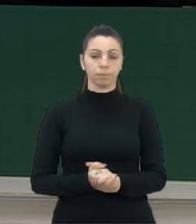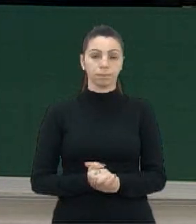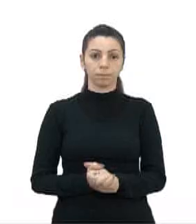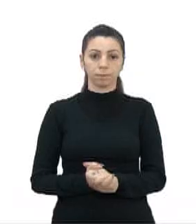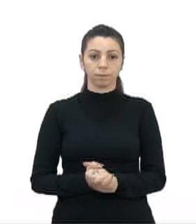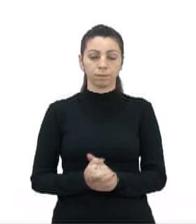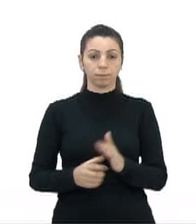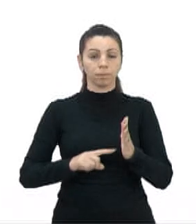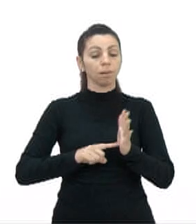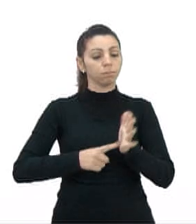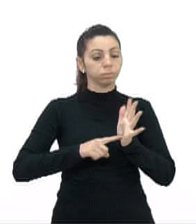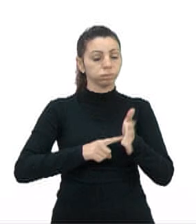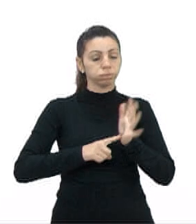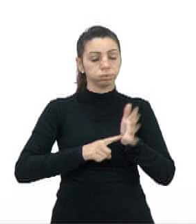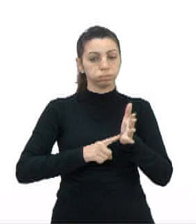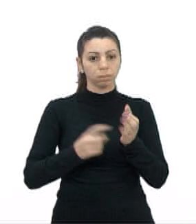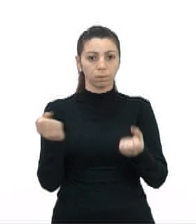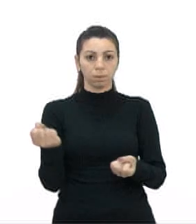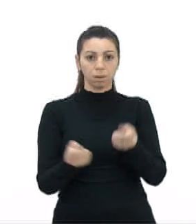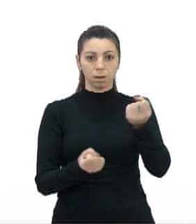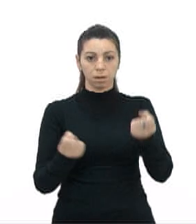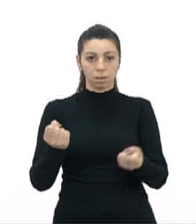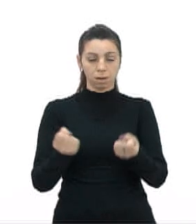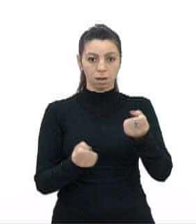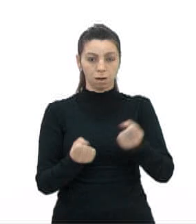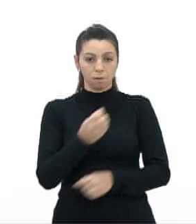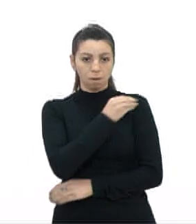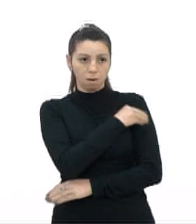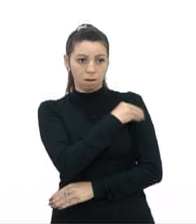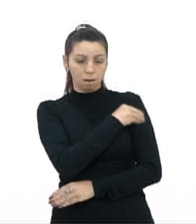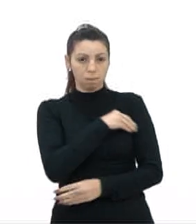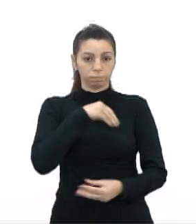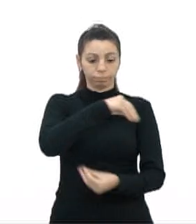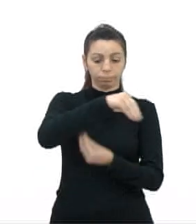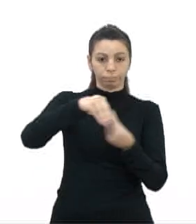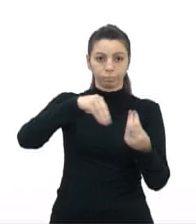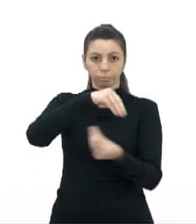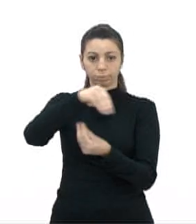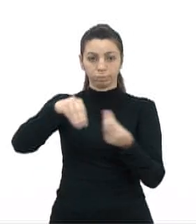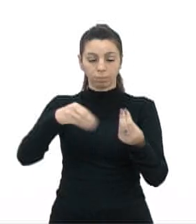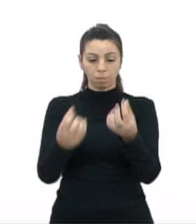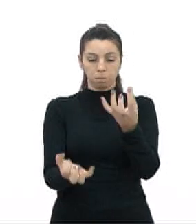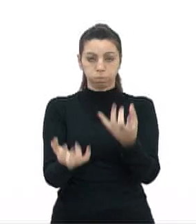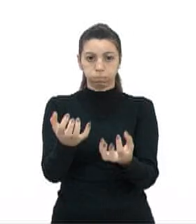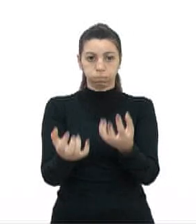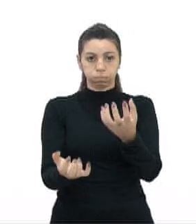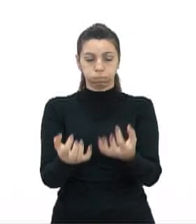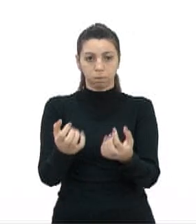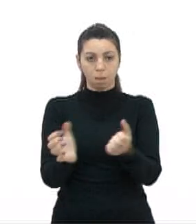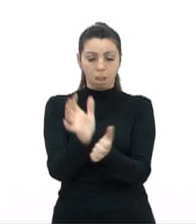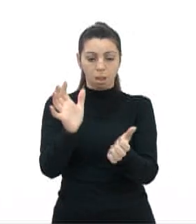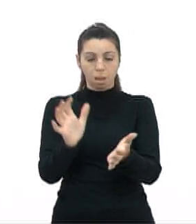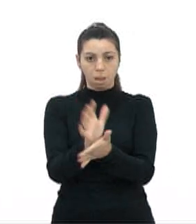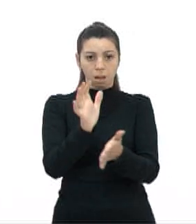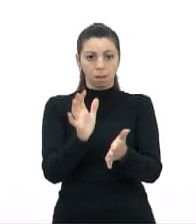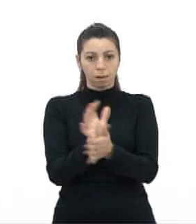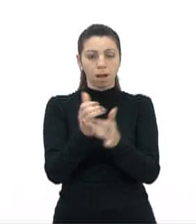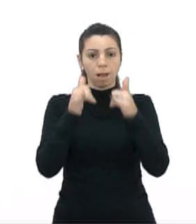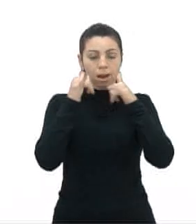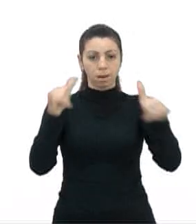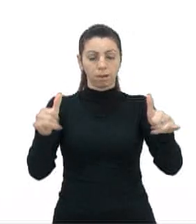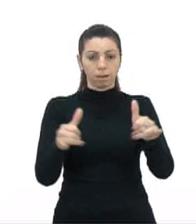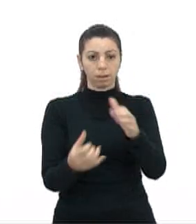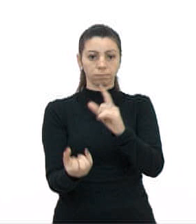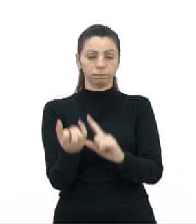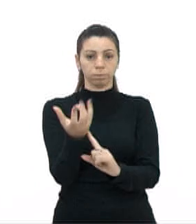carro a álcool, o vapor do combustível é misturado com o ar e se queima à custa da faísca elétrica, produzida pela vela